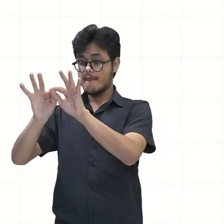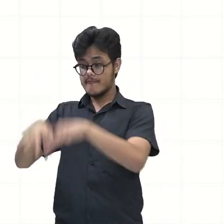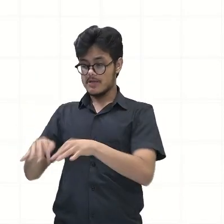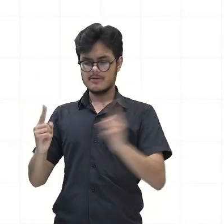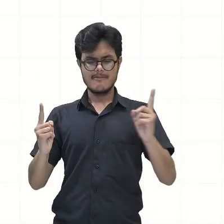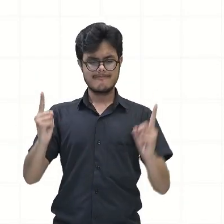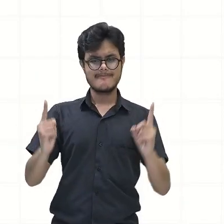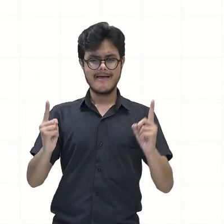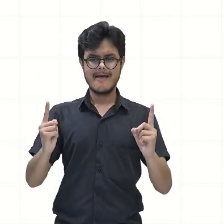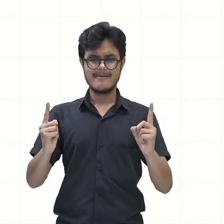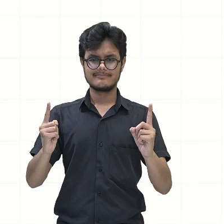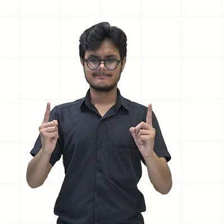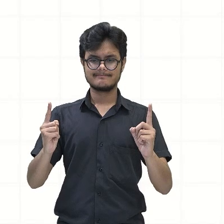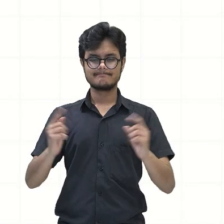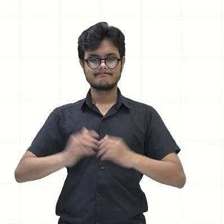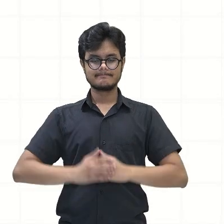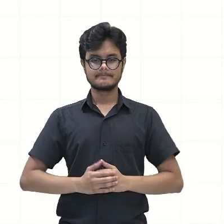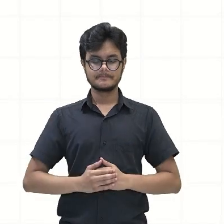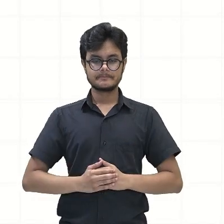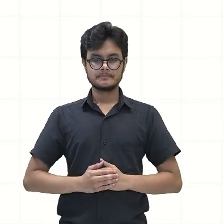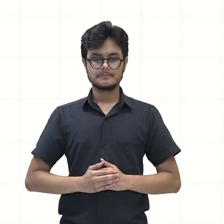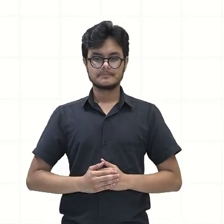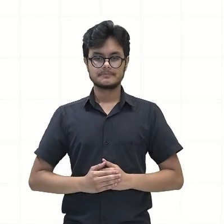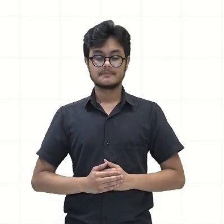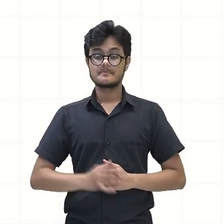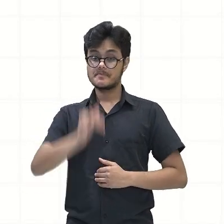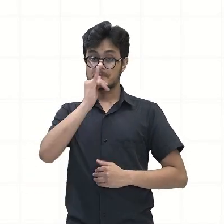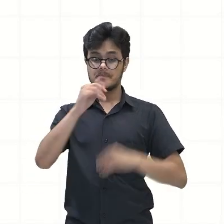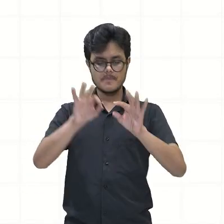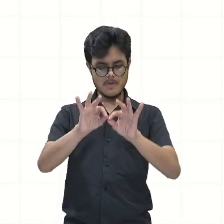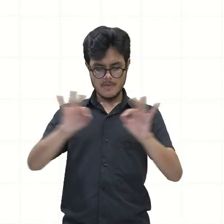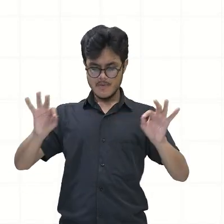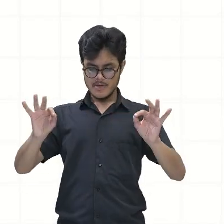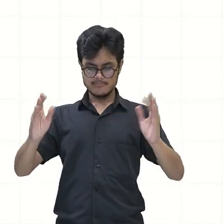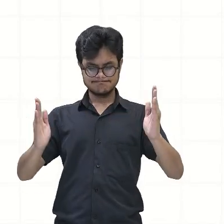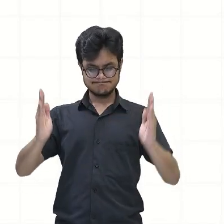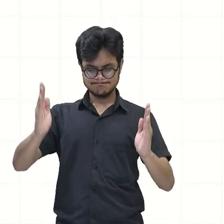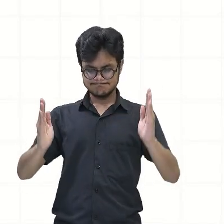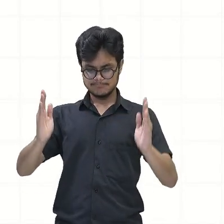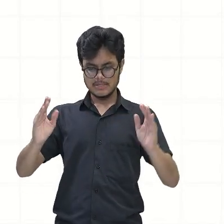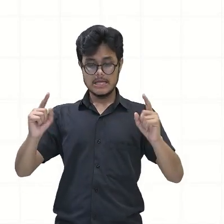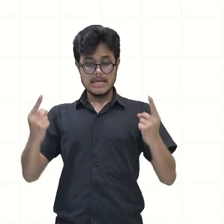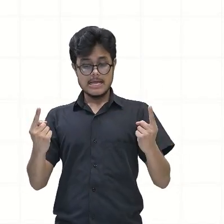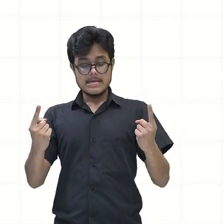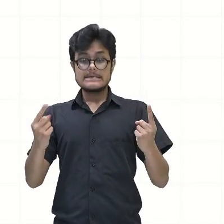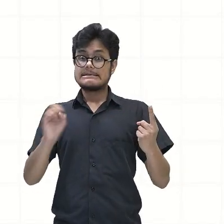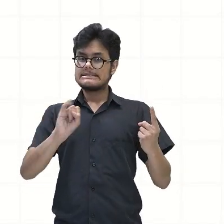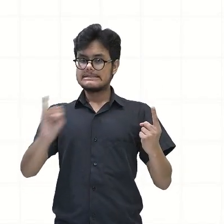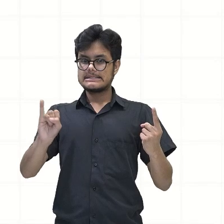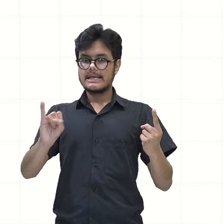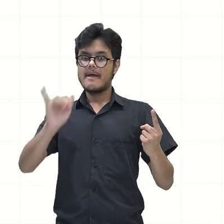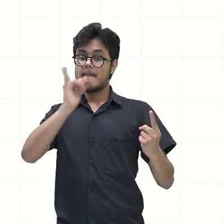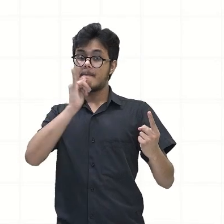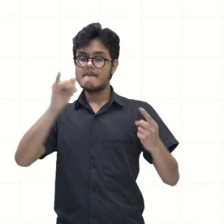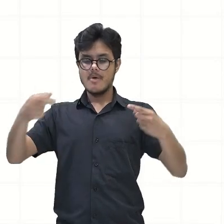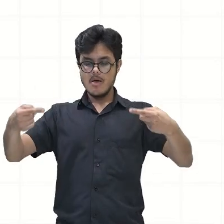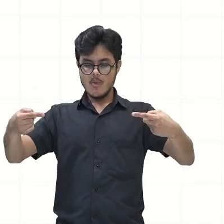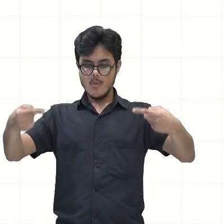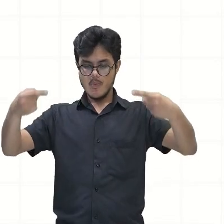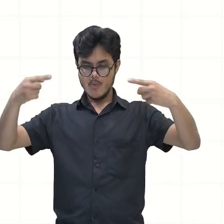pedaço da reta. Então, quando esse segmento de reta ele for paralelo